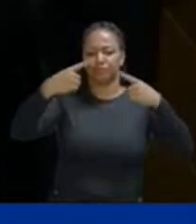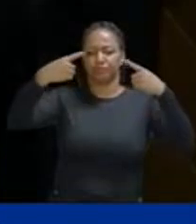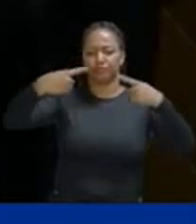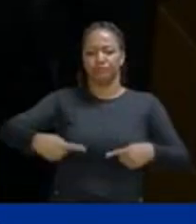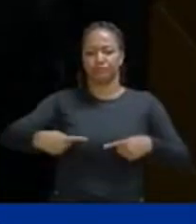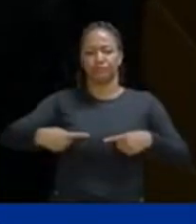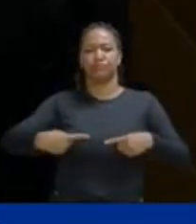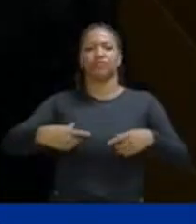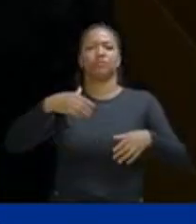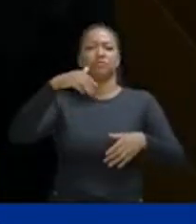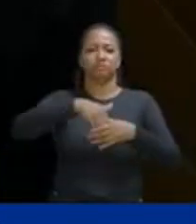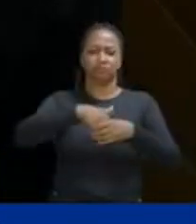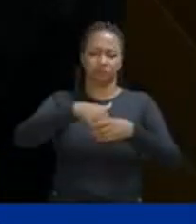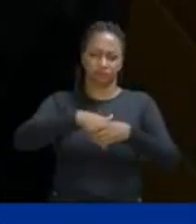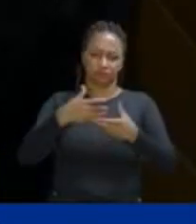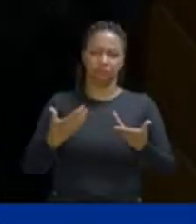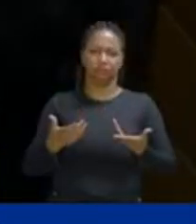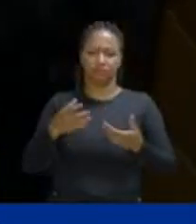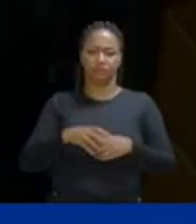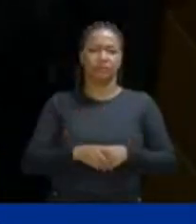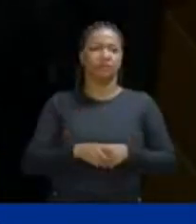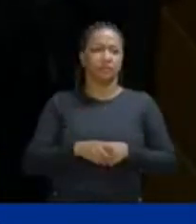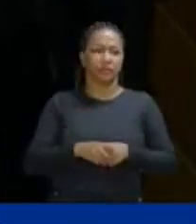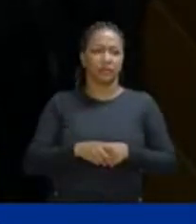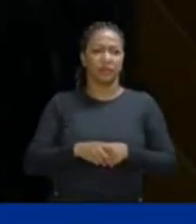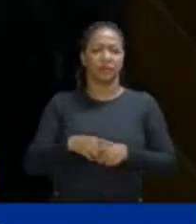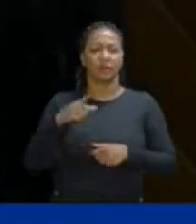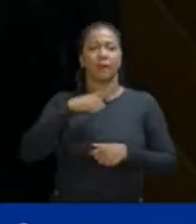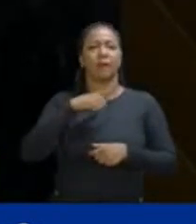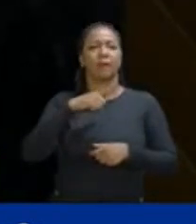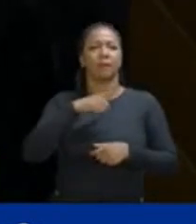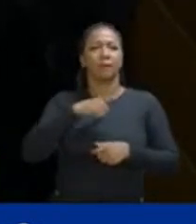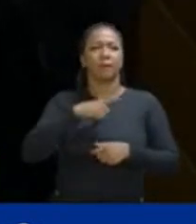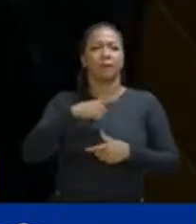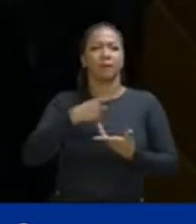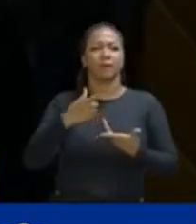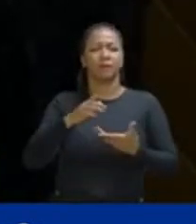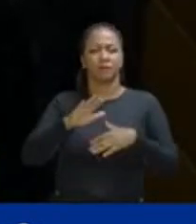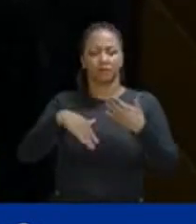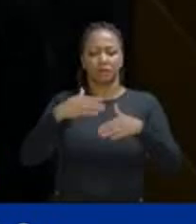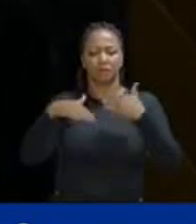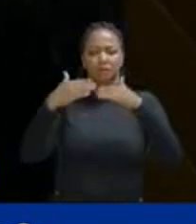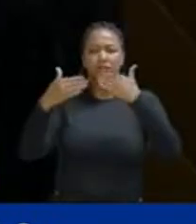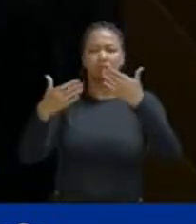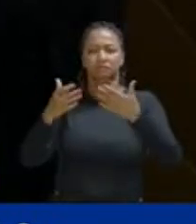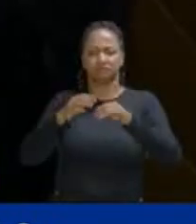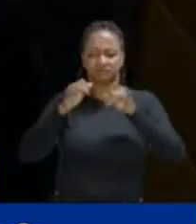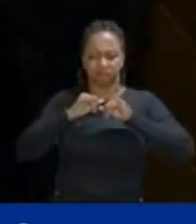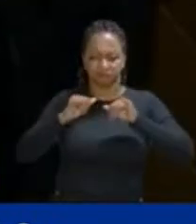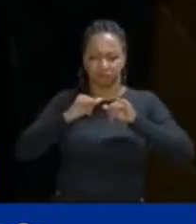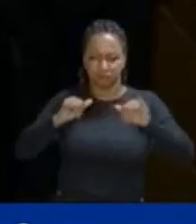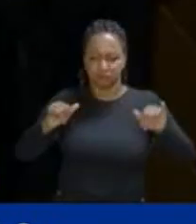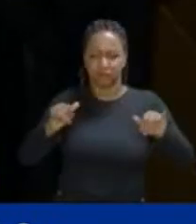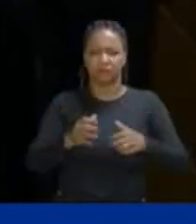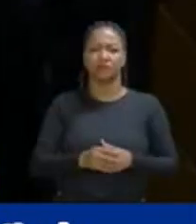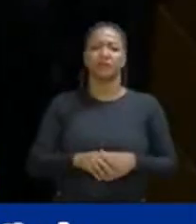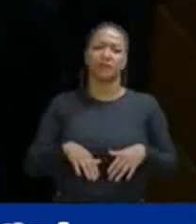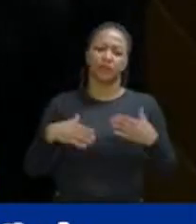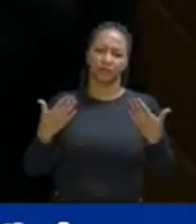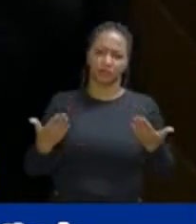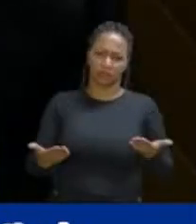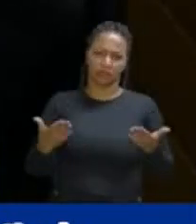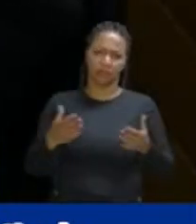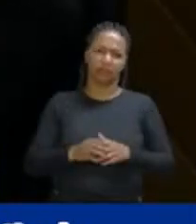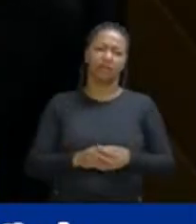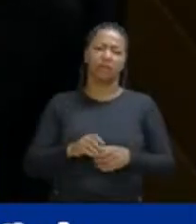eleitoral. Mormente, o candidato ter a máquina pública municipal para desenvolver a sua propaganda e, desta forma,